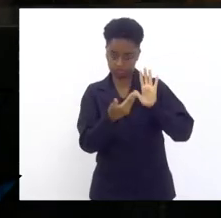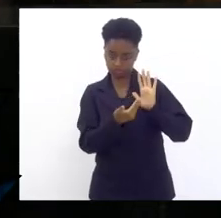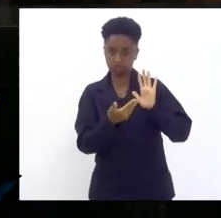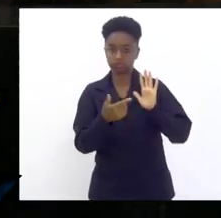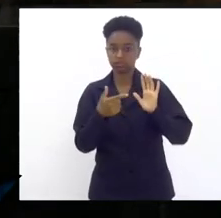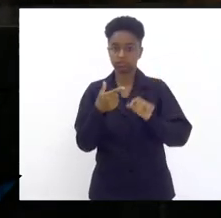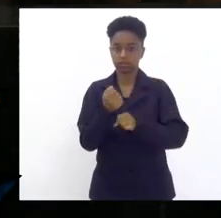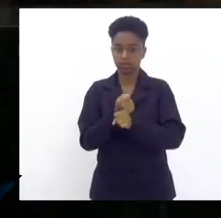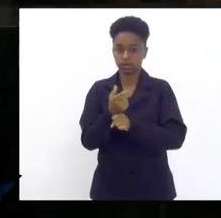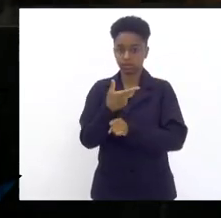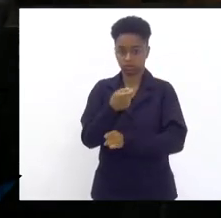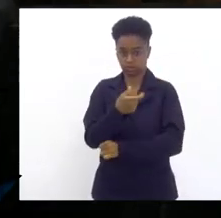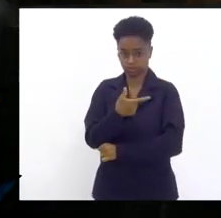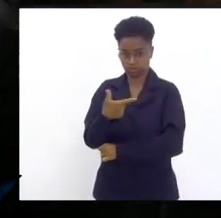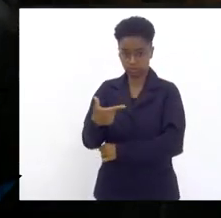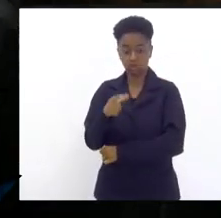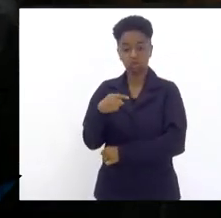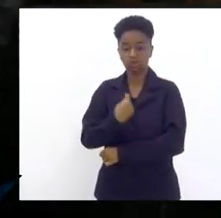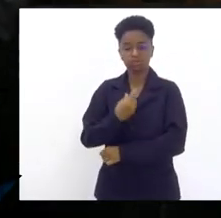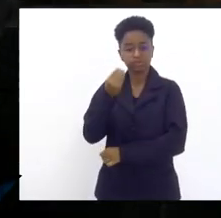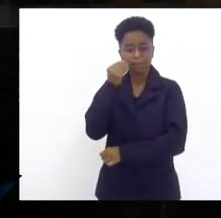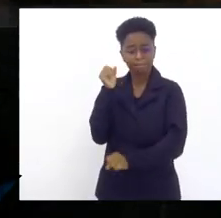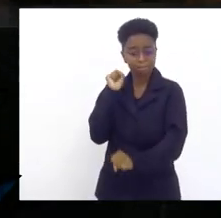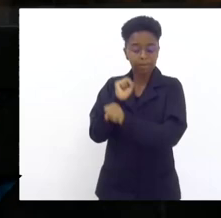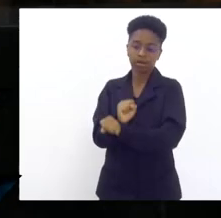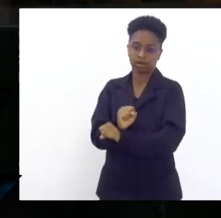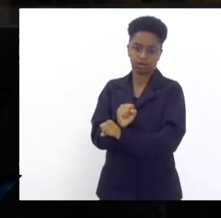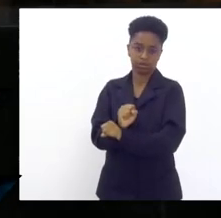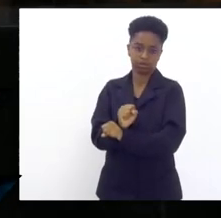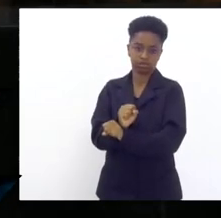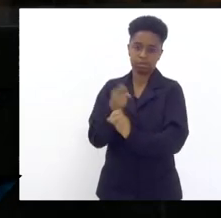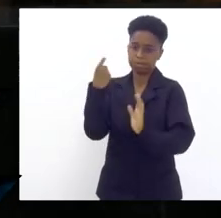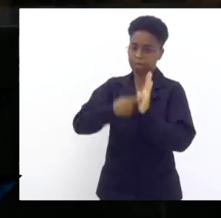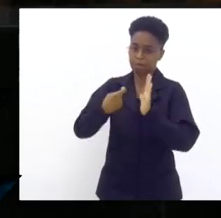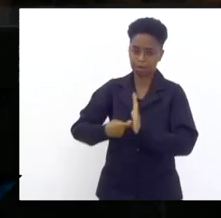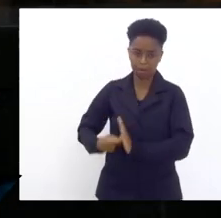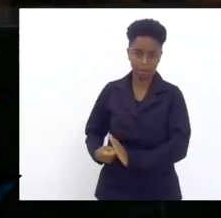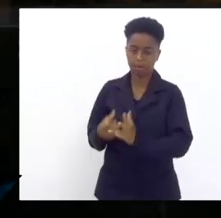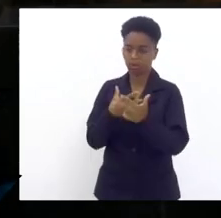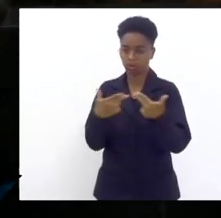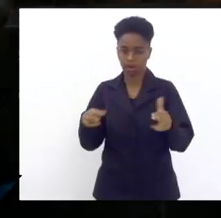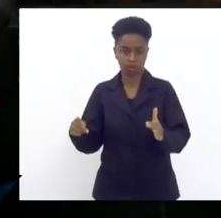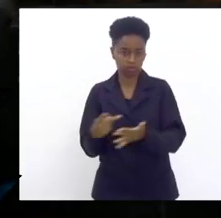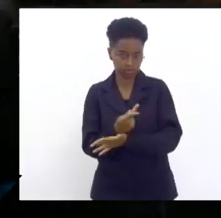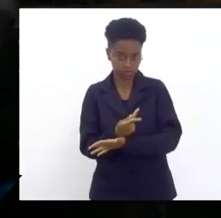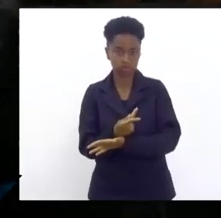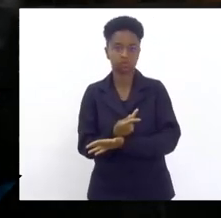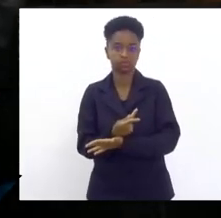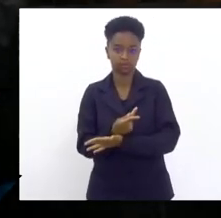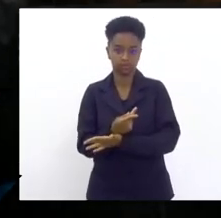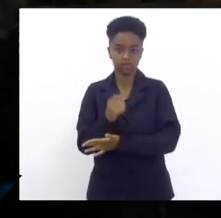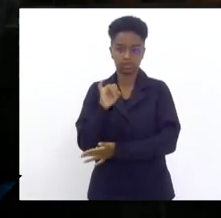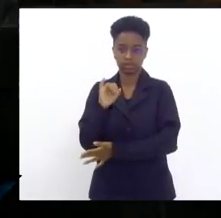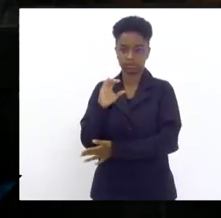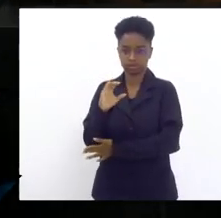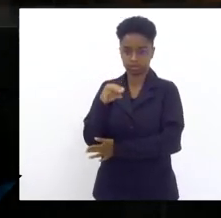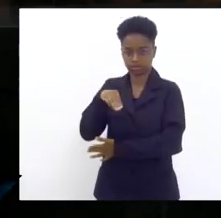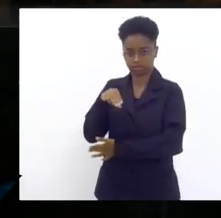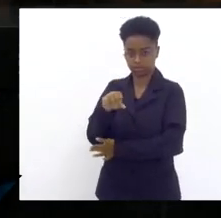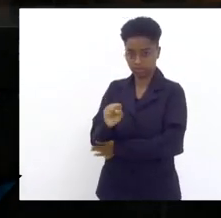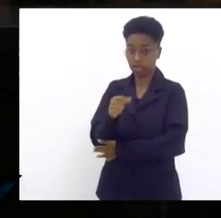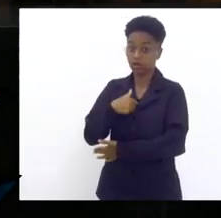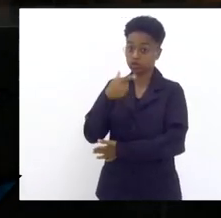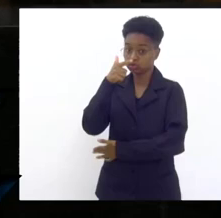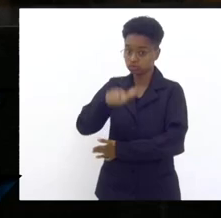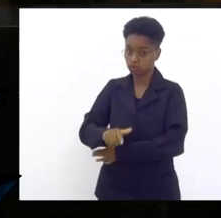para a gente parar essa sangria que nós estamos sofrendo no nosso ICMS porque volta